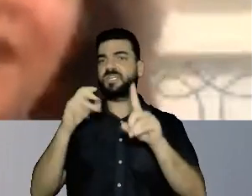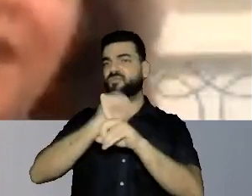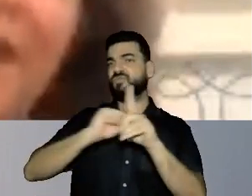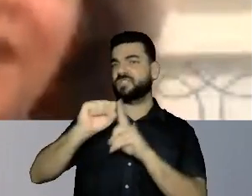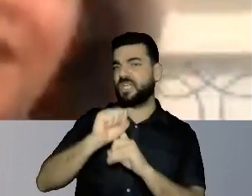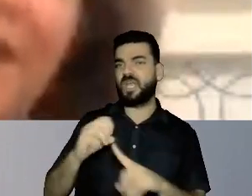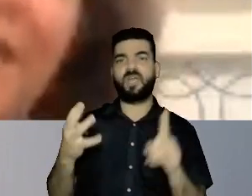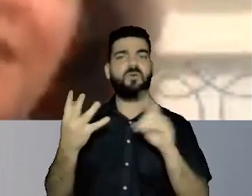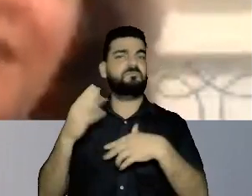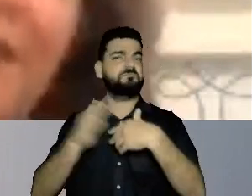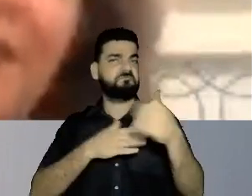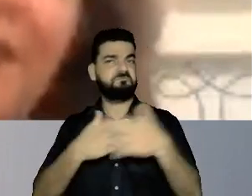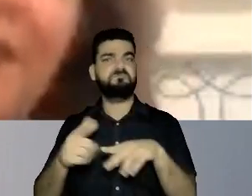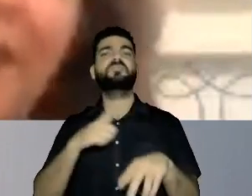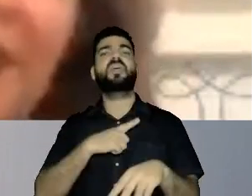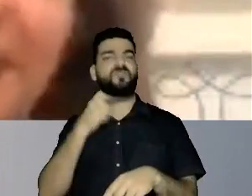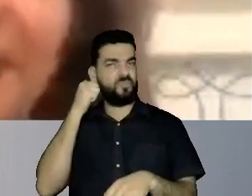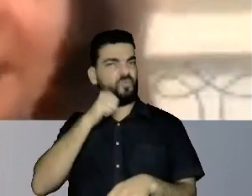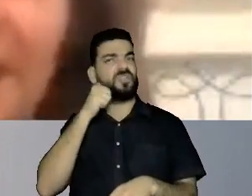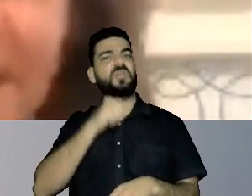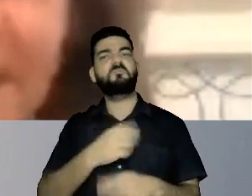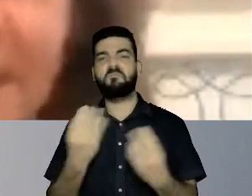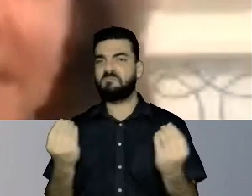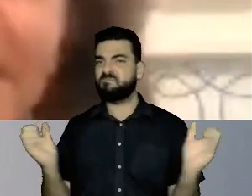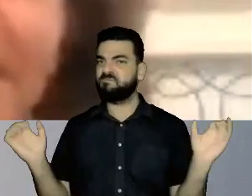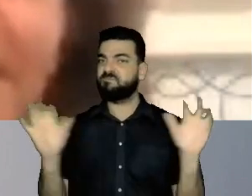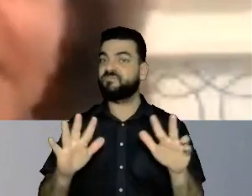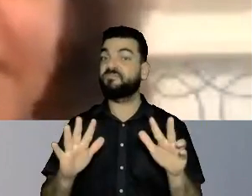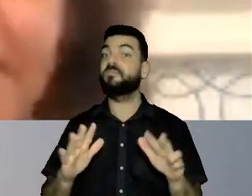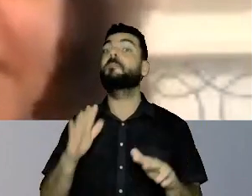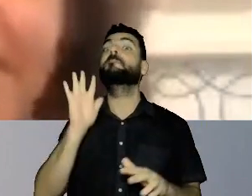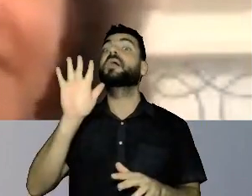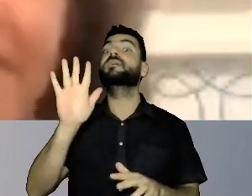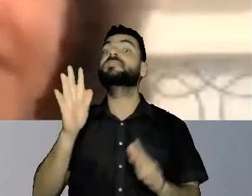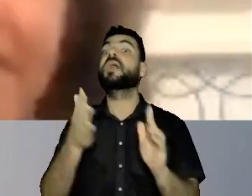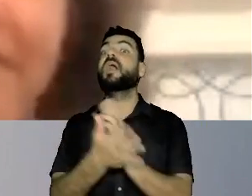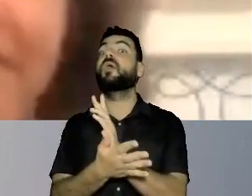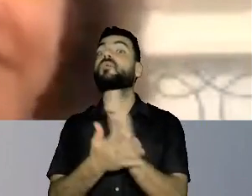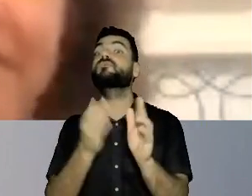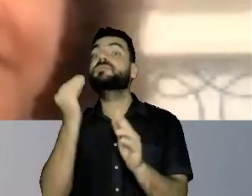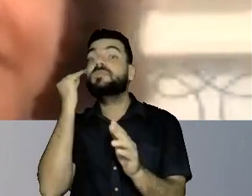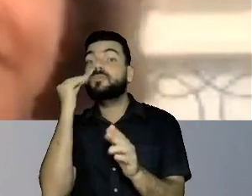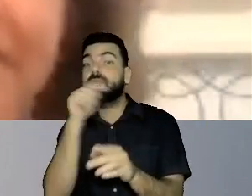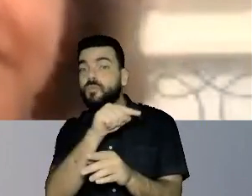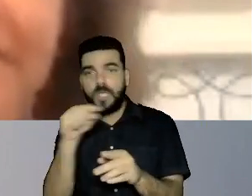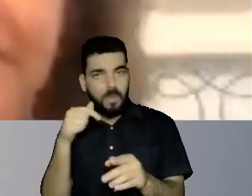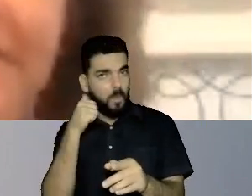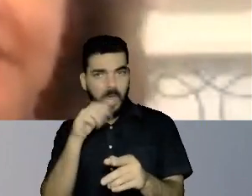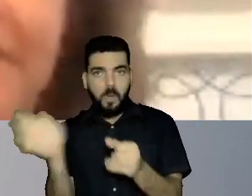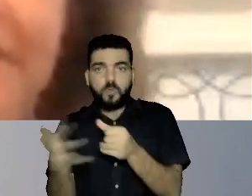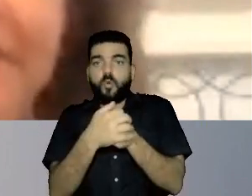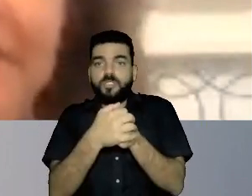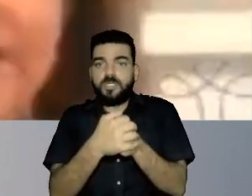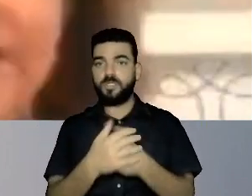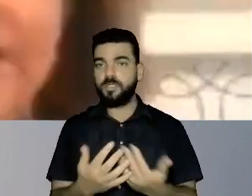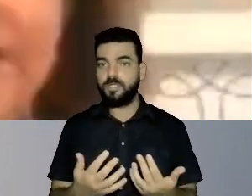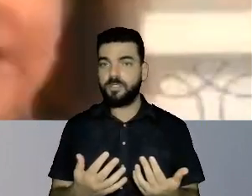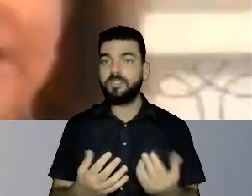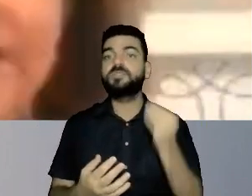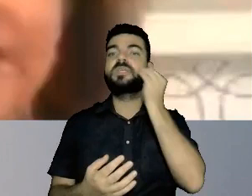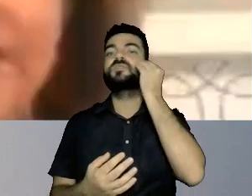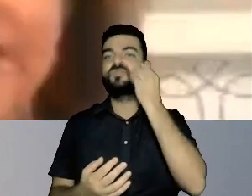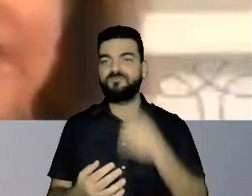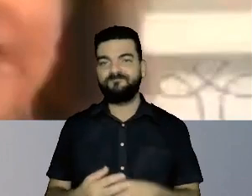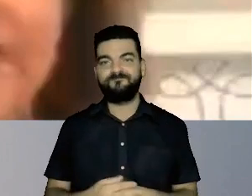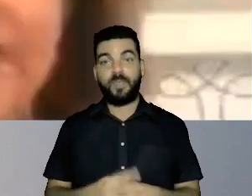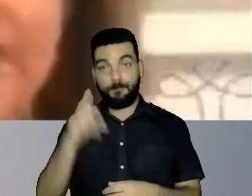importante em vários momentos da nossa história, seja na arte, na política, socialmente, em vários aspectos.